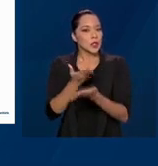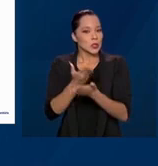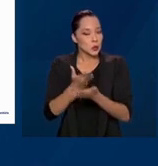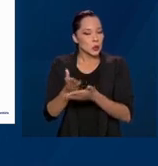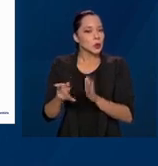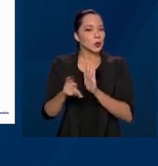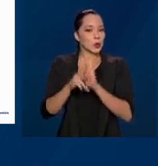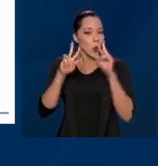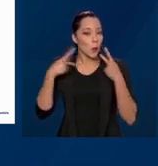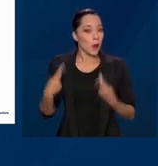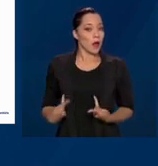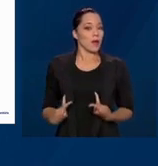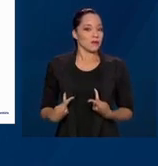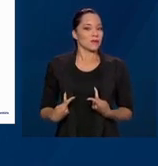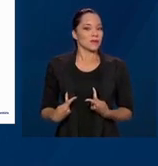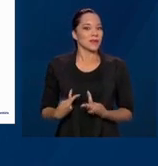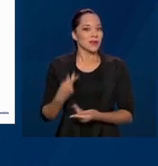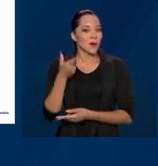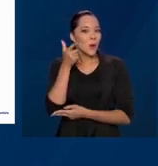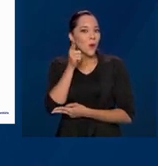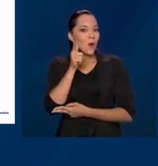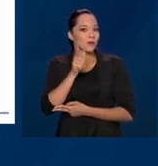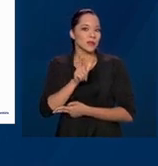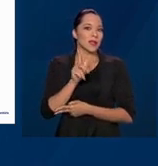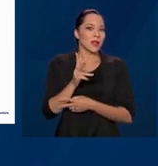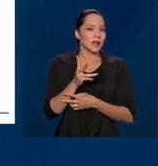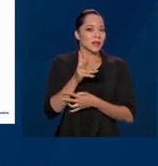seja, a gente consegue